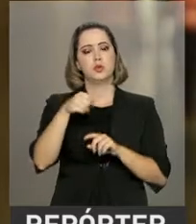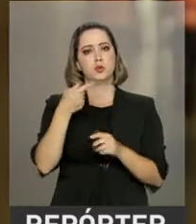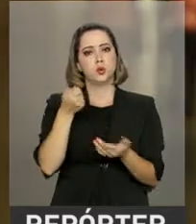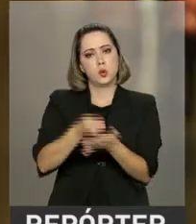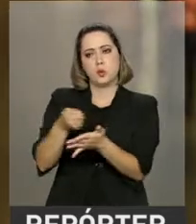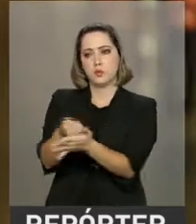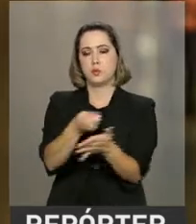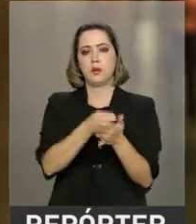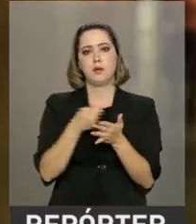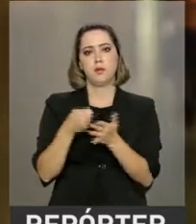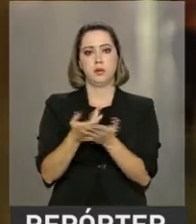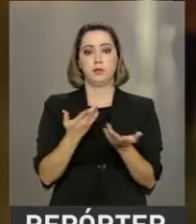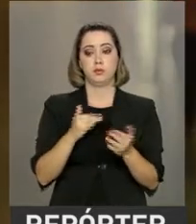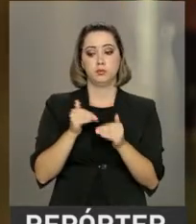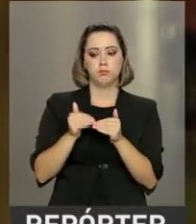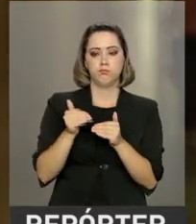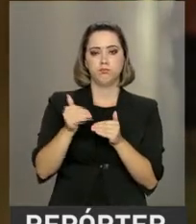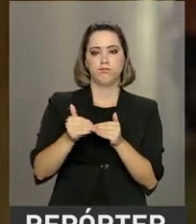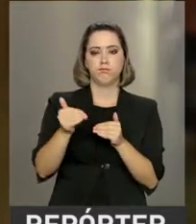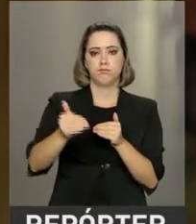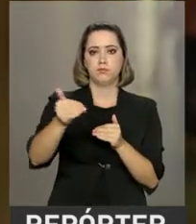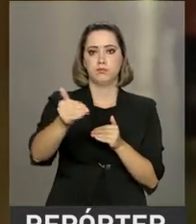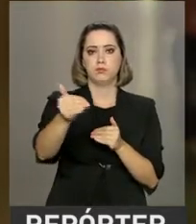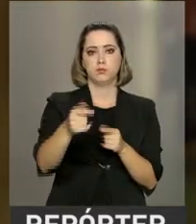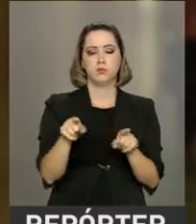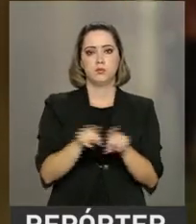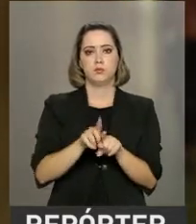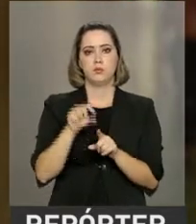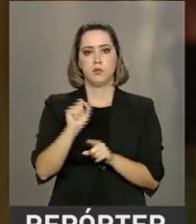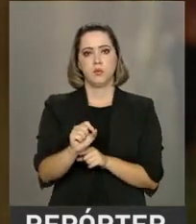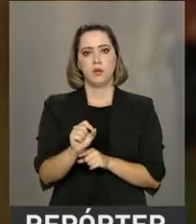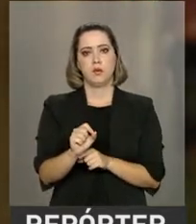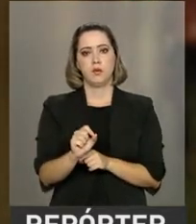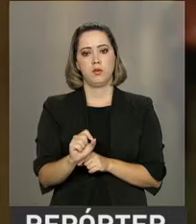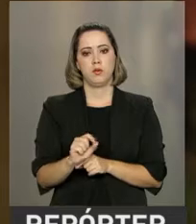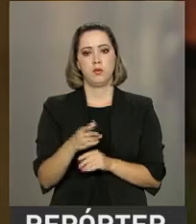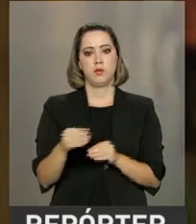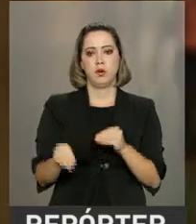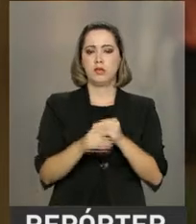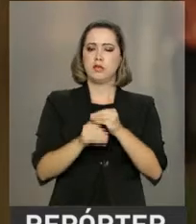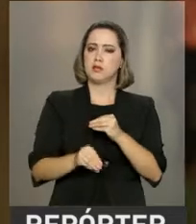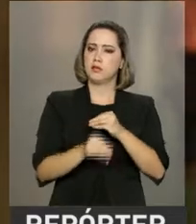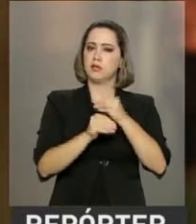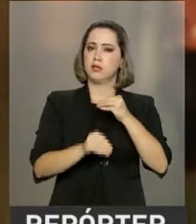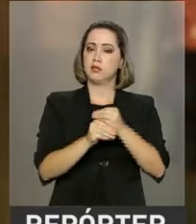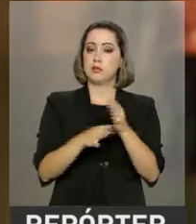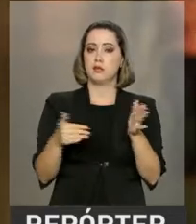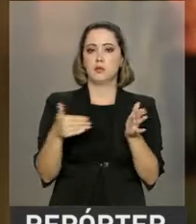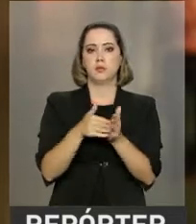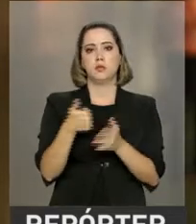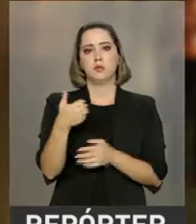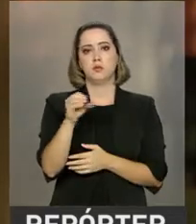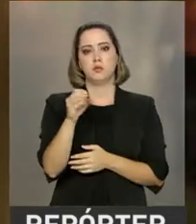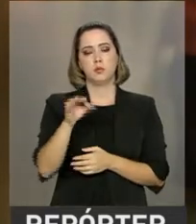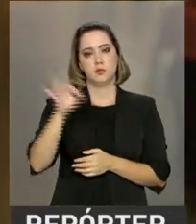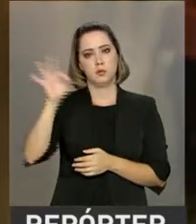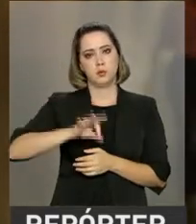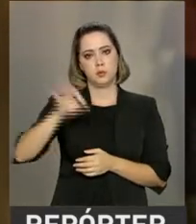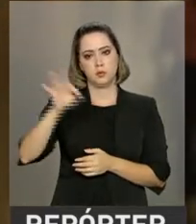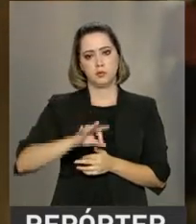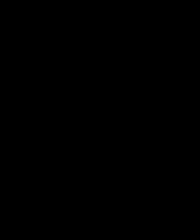inicial ea partir daí a cada ano que ele for é implementado ele vai crescendo a chegar até os 100 por cento o limite